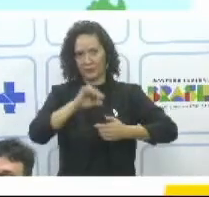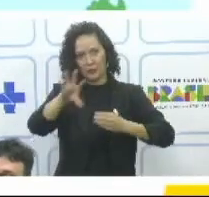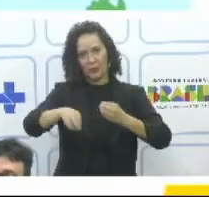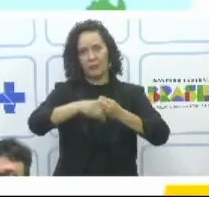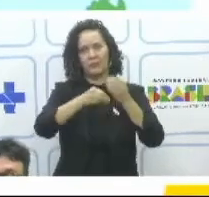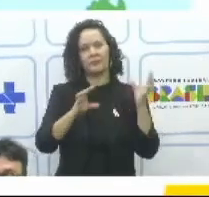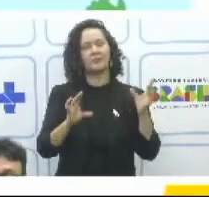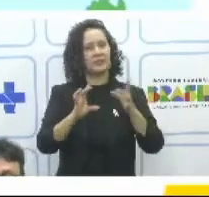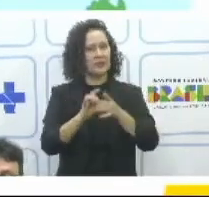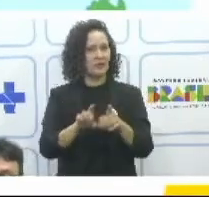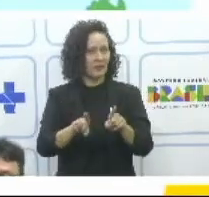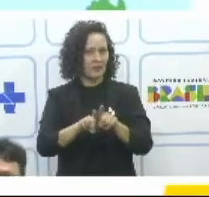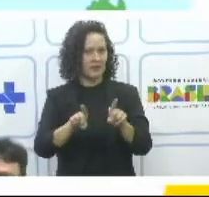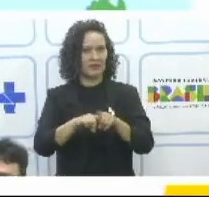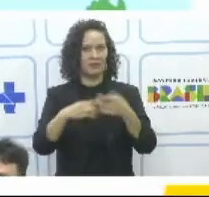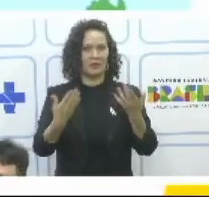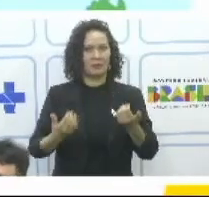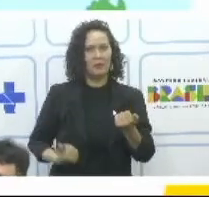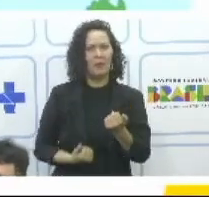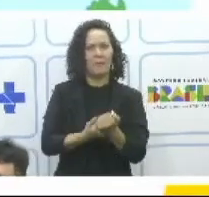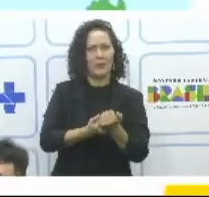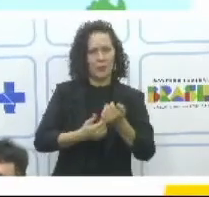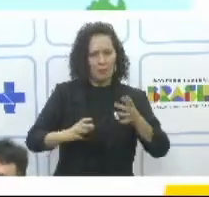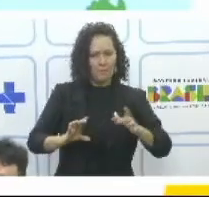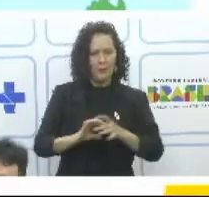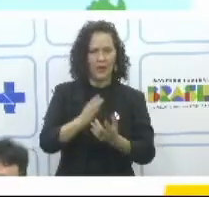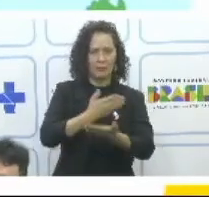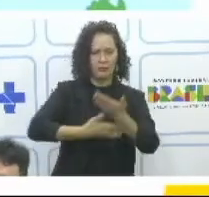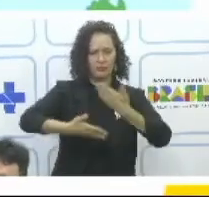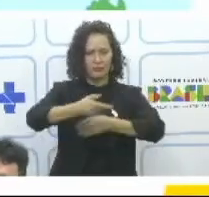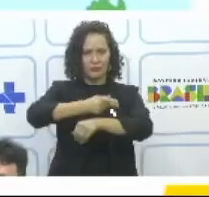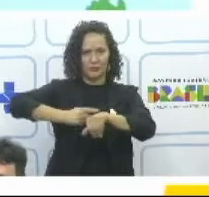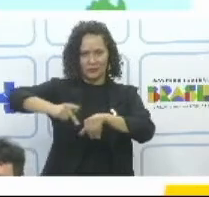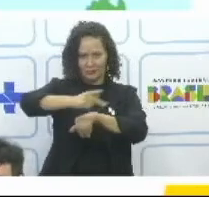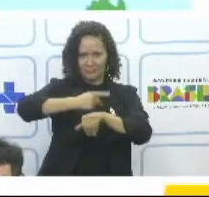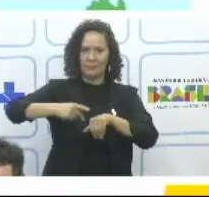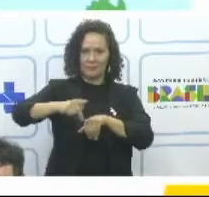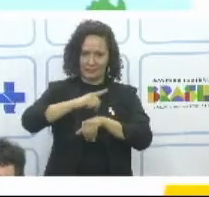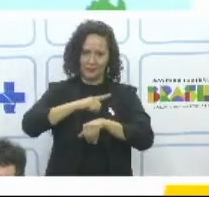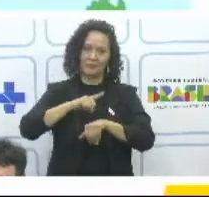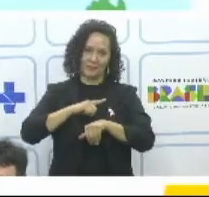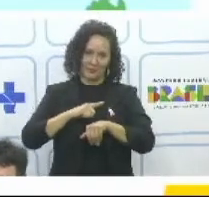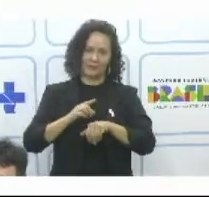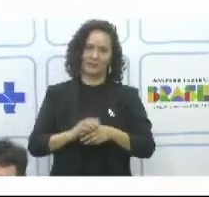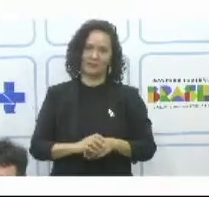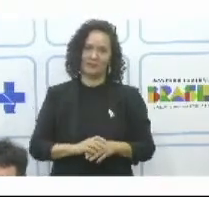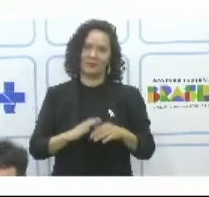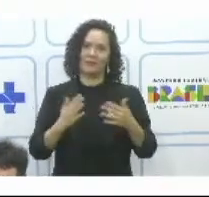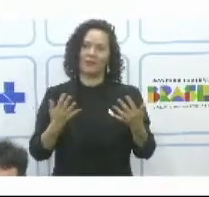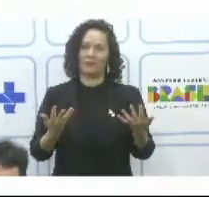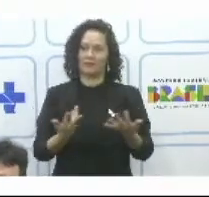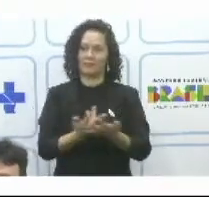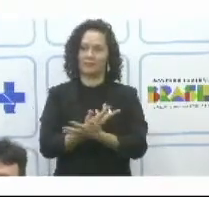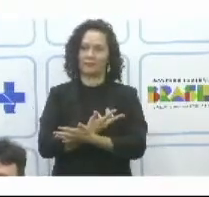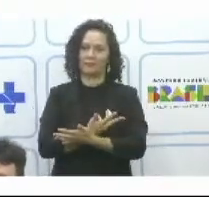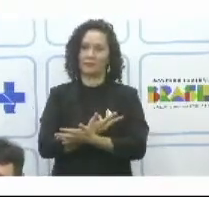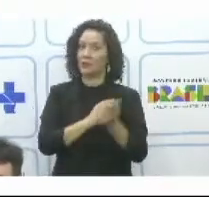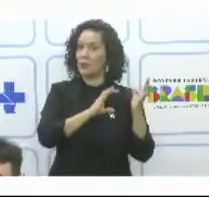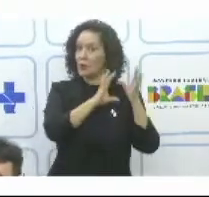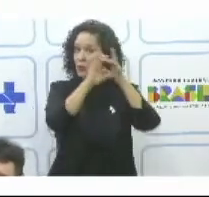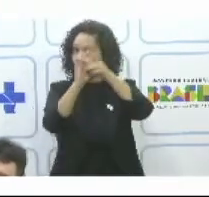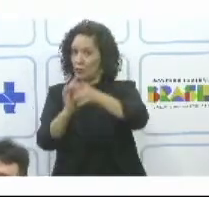complementares e integrativas e também as parcerias entre os países. Né? Então, no